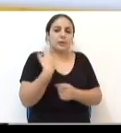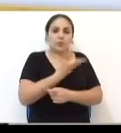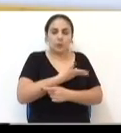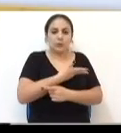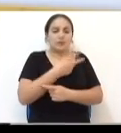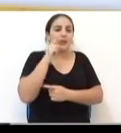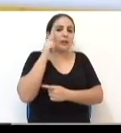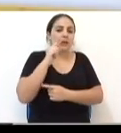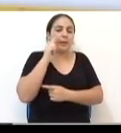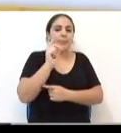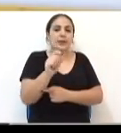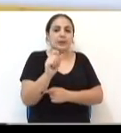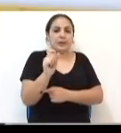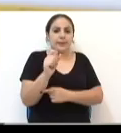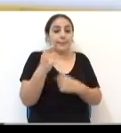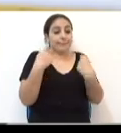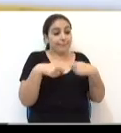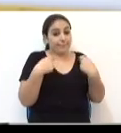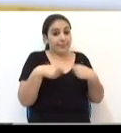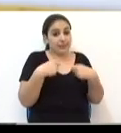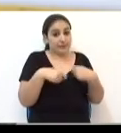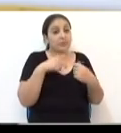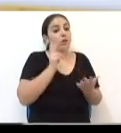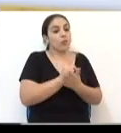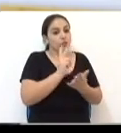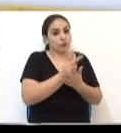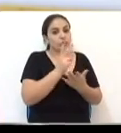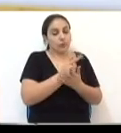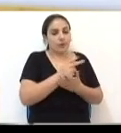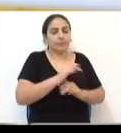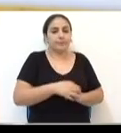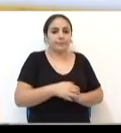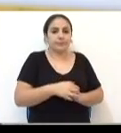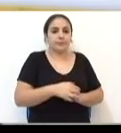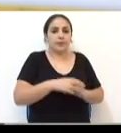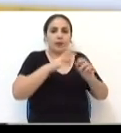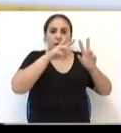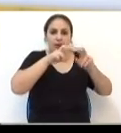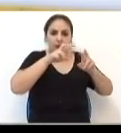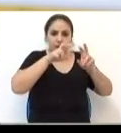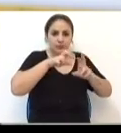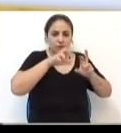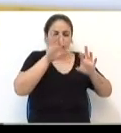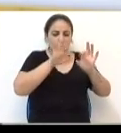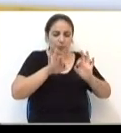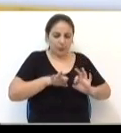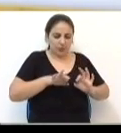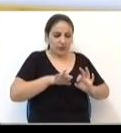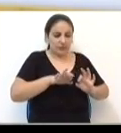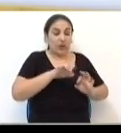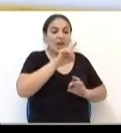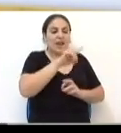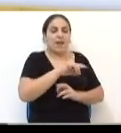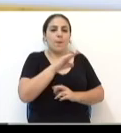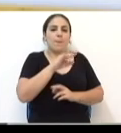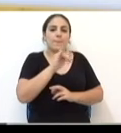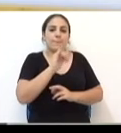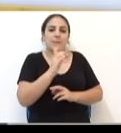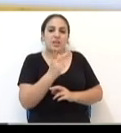mas a gente lembra que tem que ser dado continuidade. A questão do programa É o Bicho,